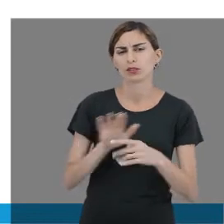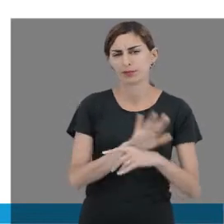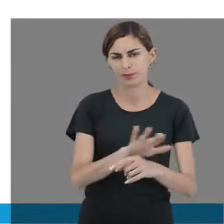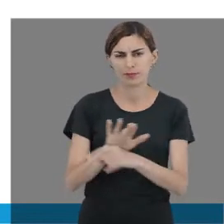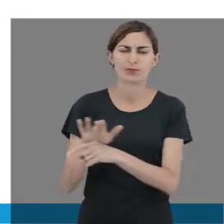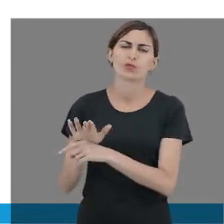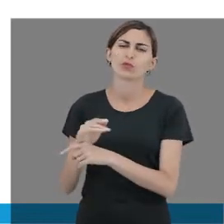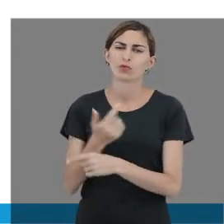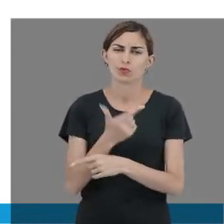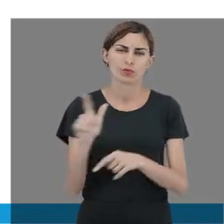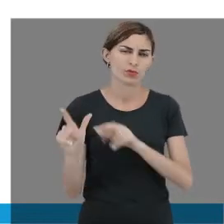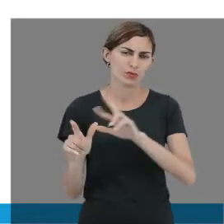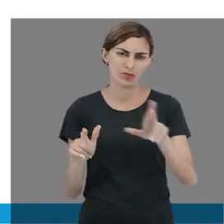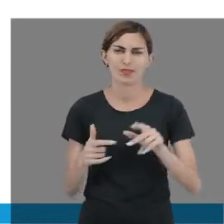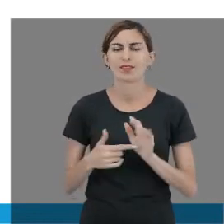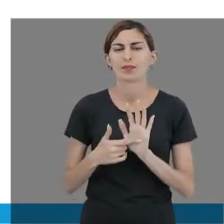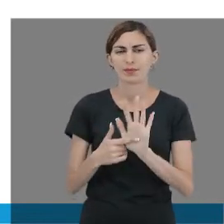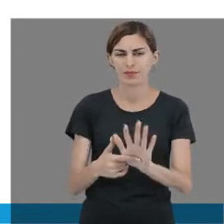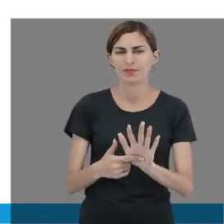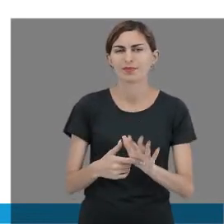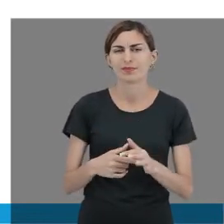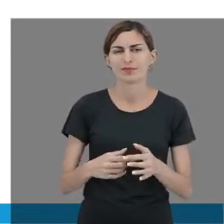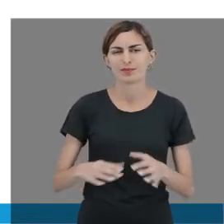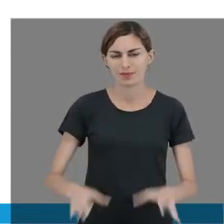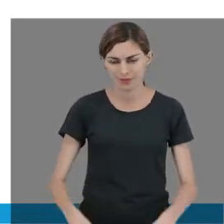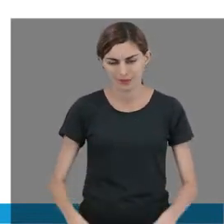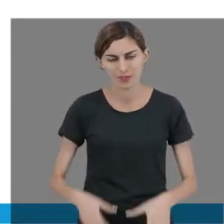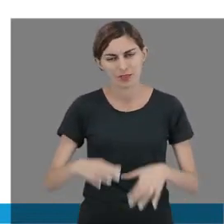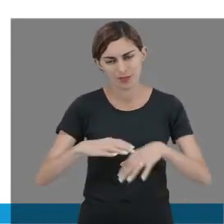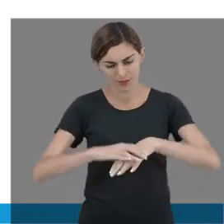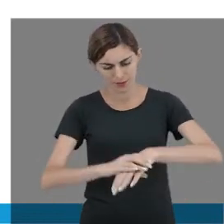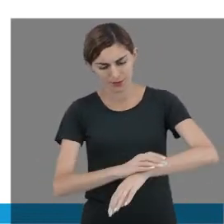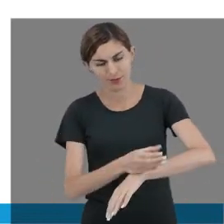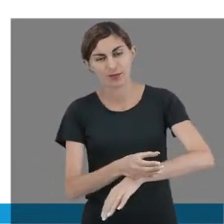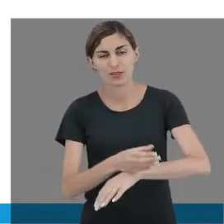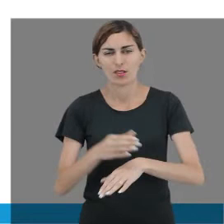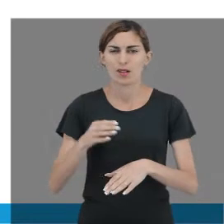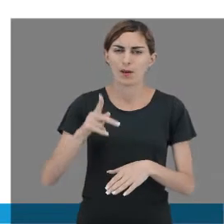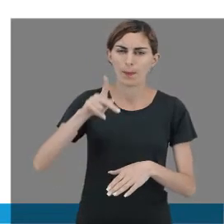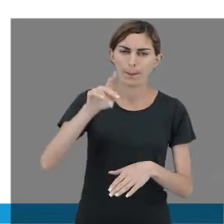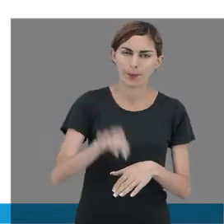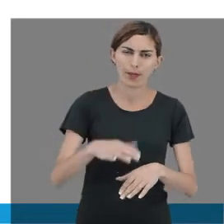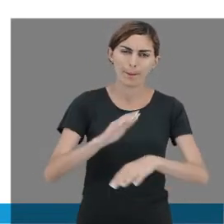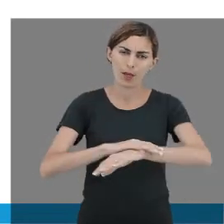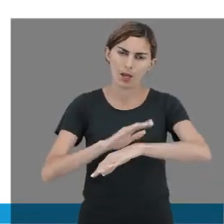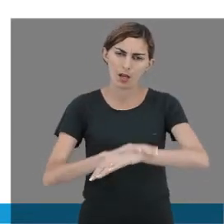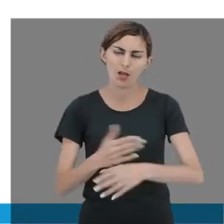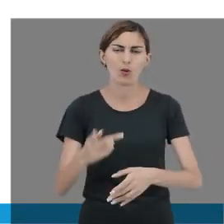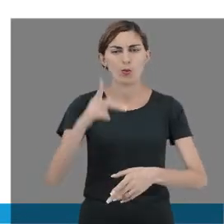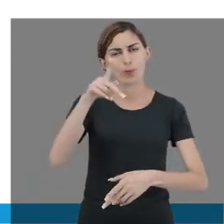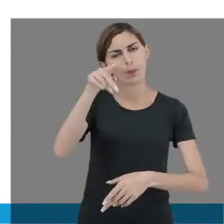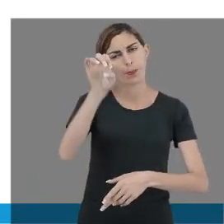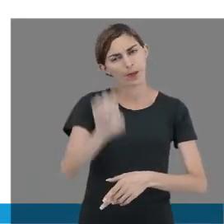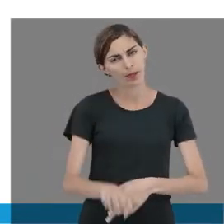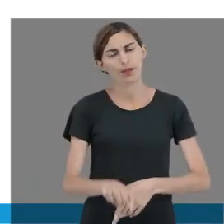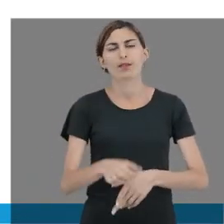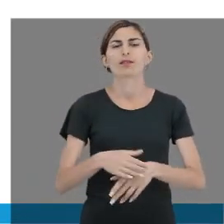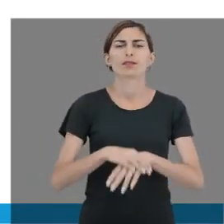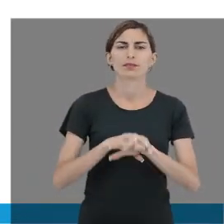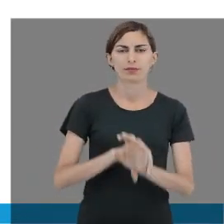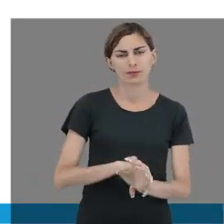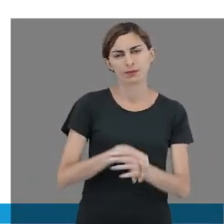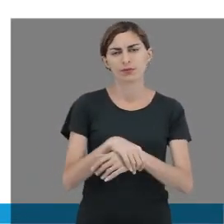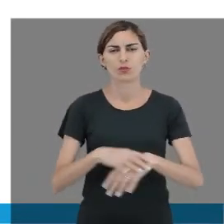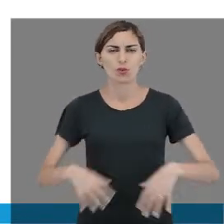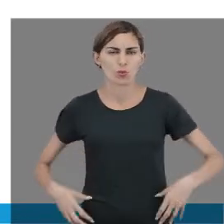o pezinho, né, que a gente chama aqui órtese suropodálica, para posicionamento da mão, óbvio que quando não estiver em função, para o